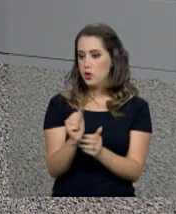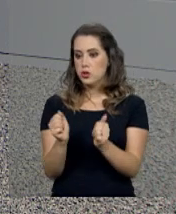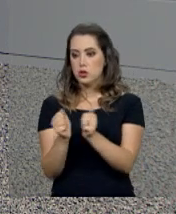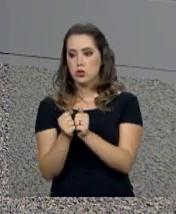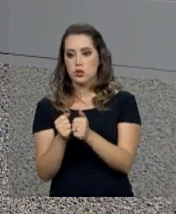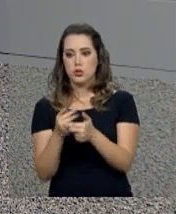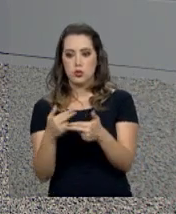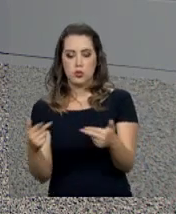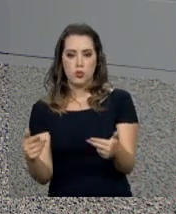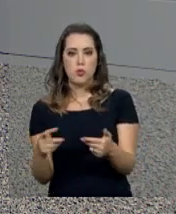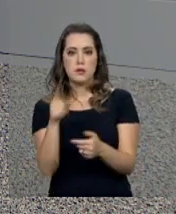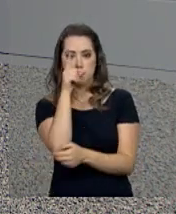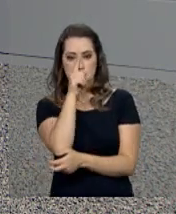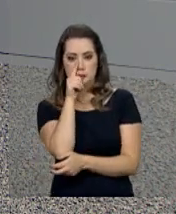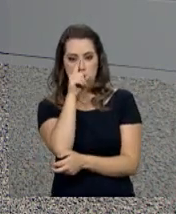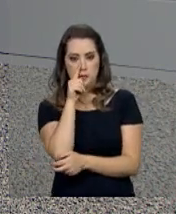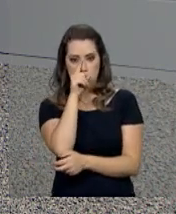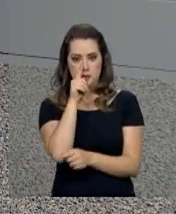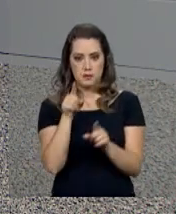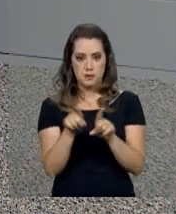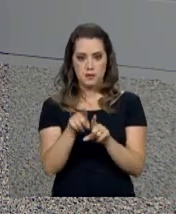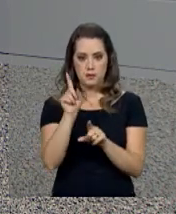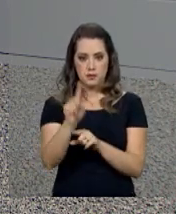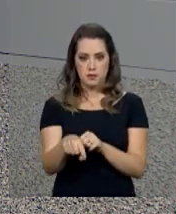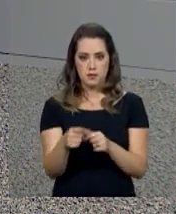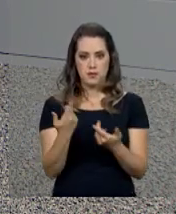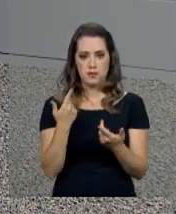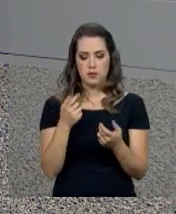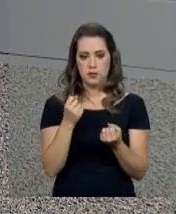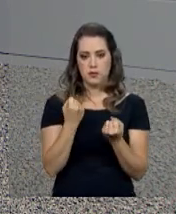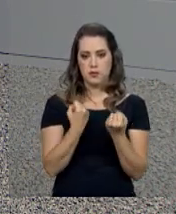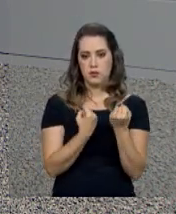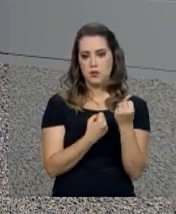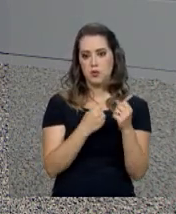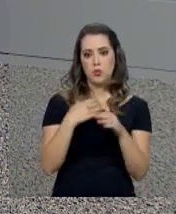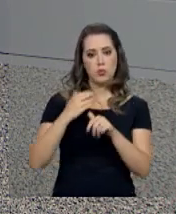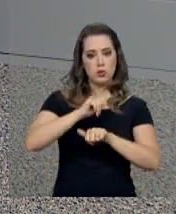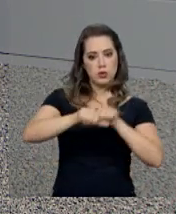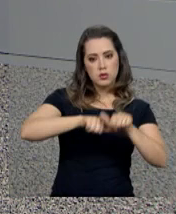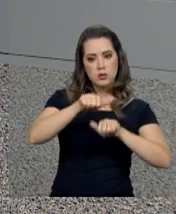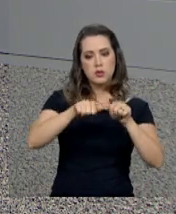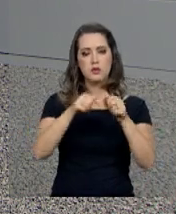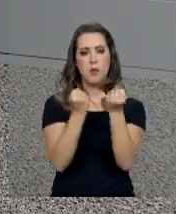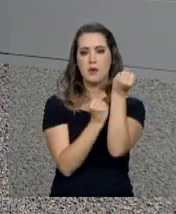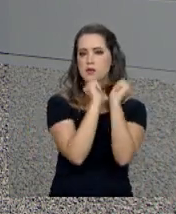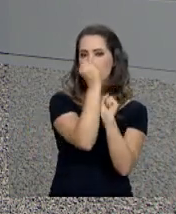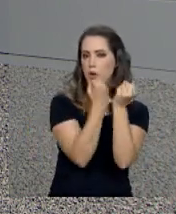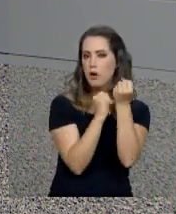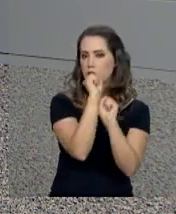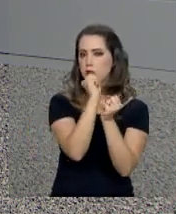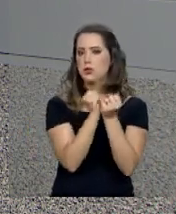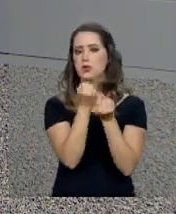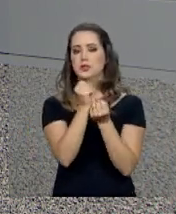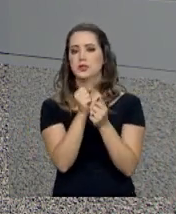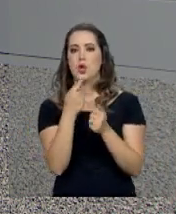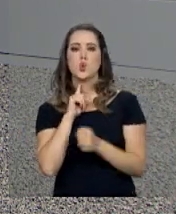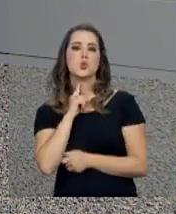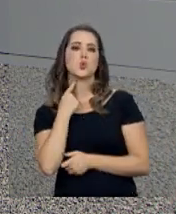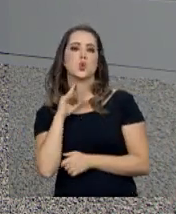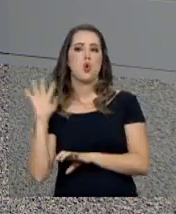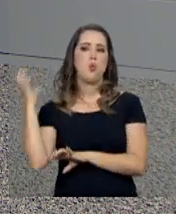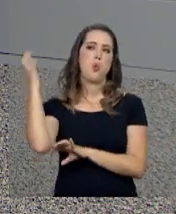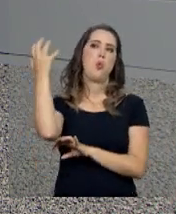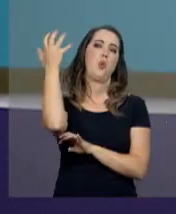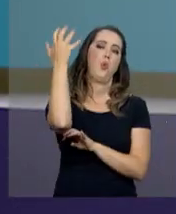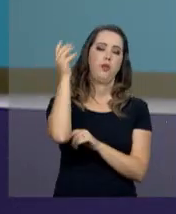seja desde a revolução industrial no século 19 se polui o meio ambiente mas durante muito tempo